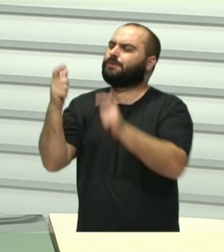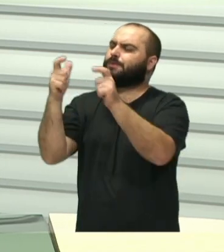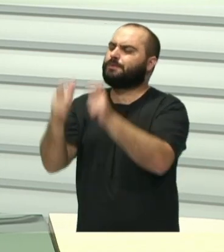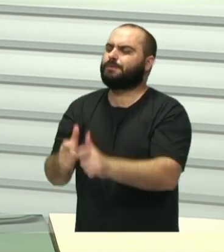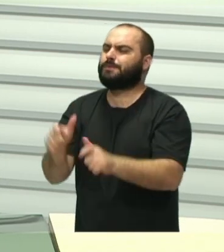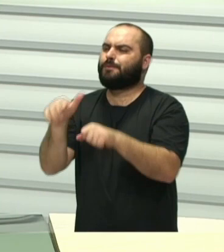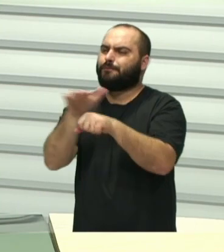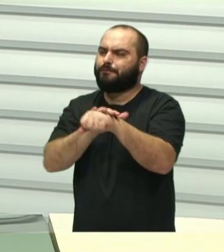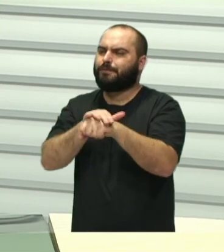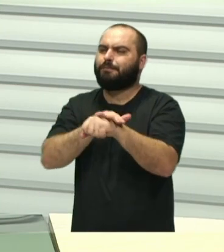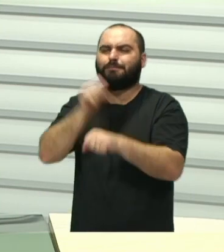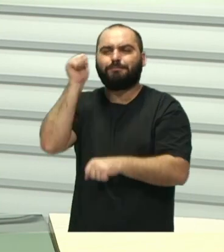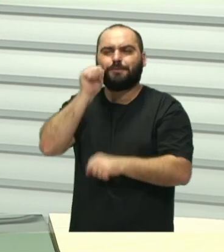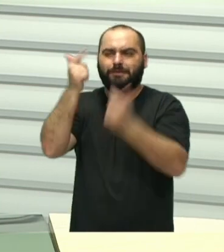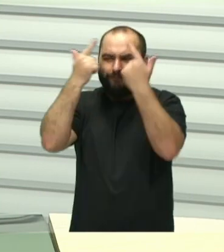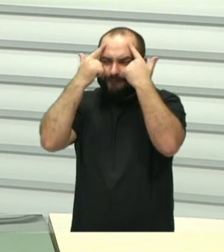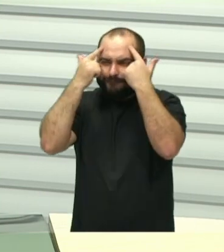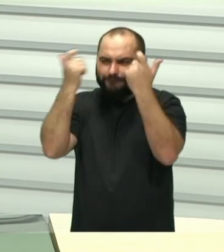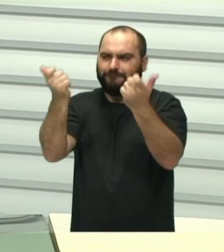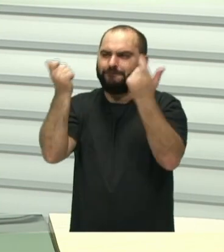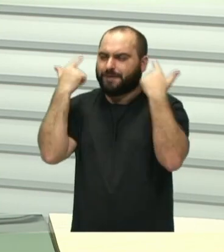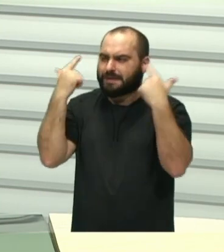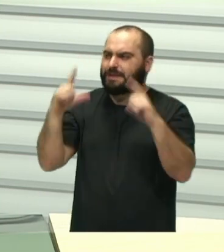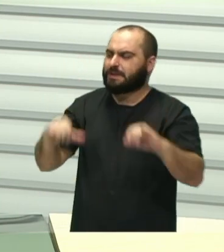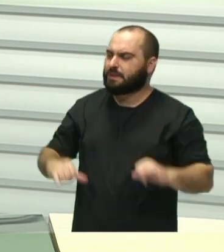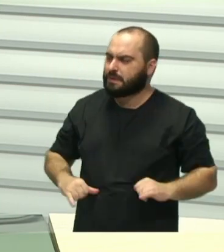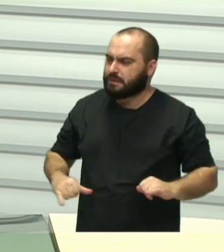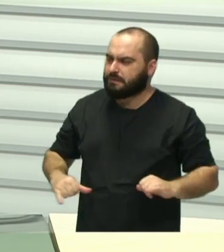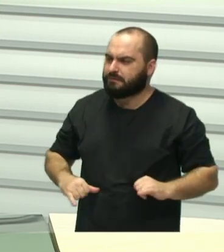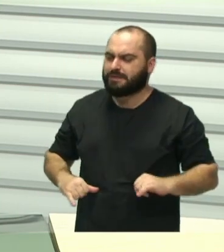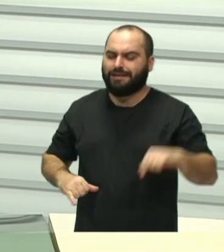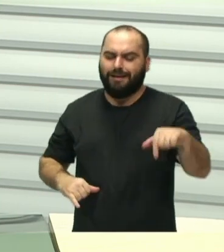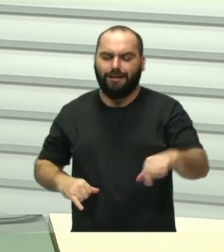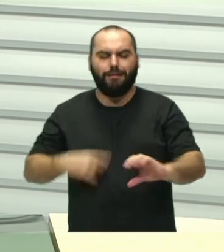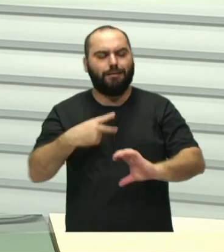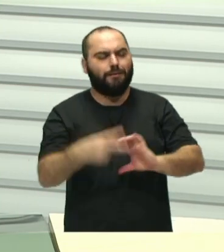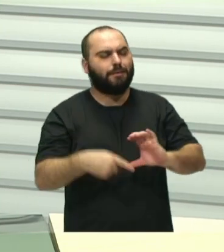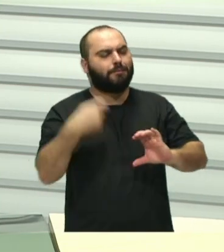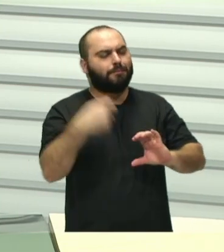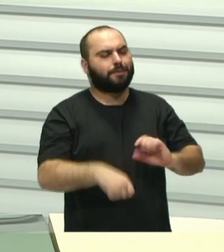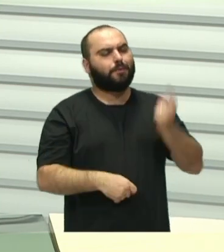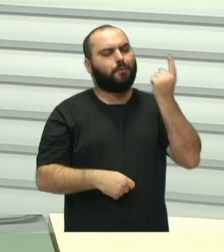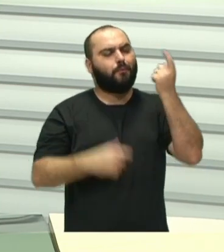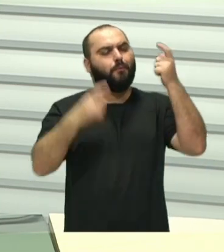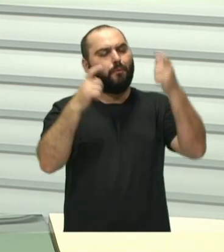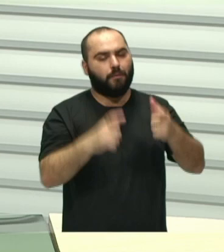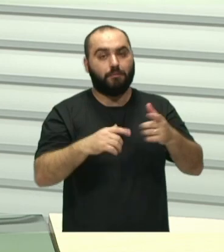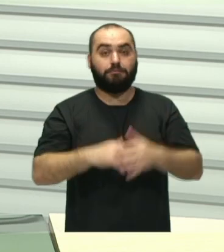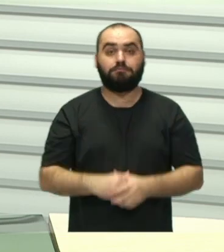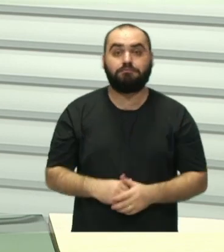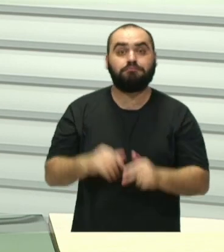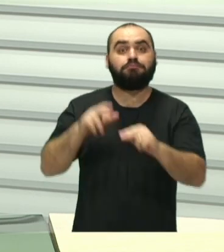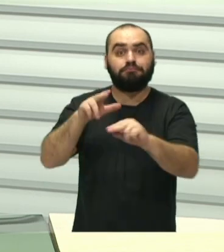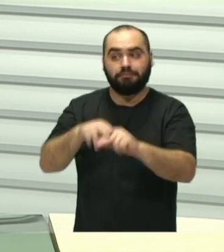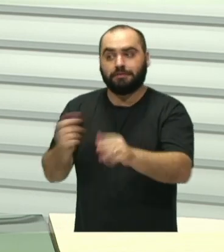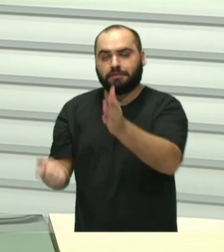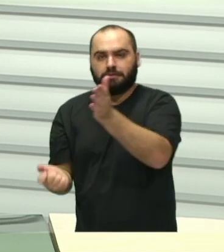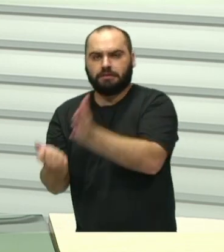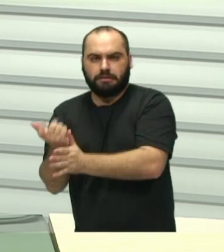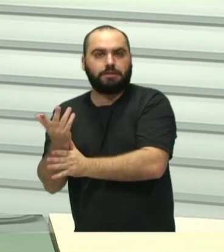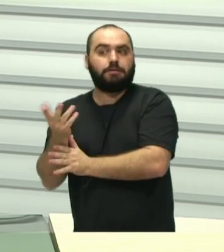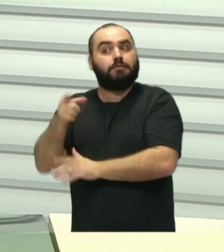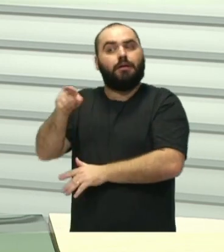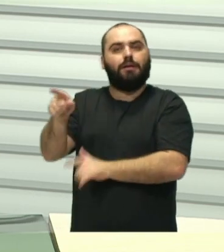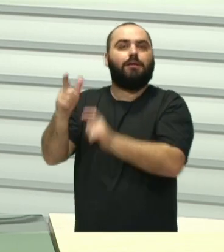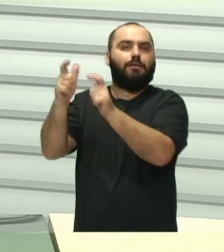sabemos que é um crime muito silencioso que as mulheres a unha e muita dessas quando vão algum órgão são muito